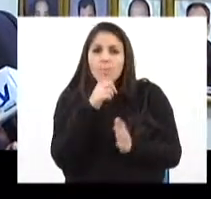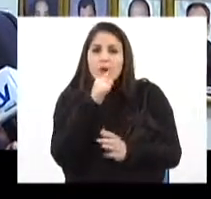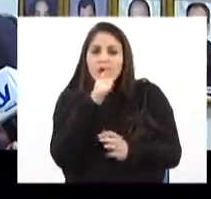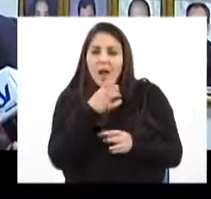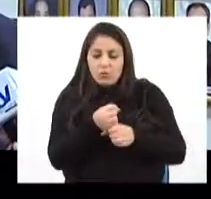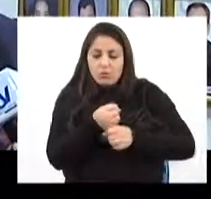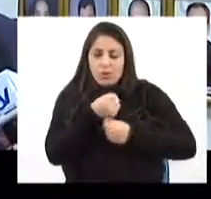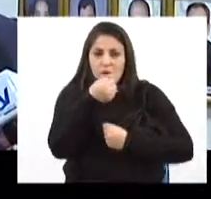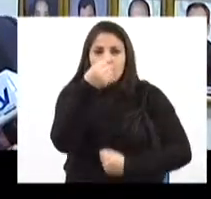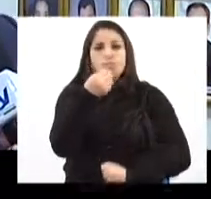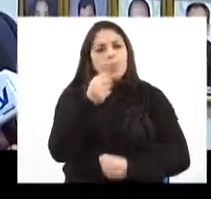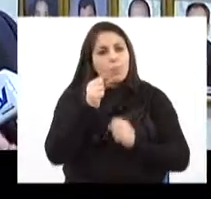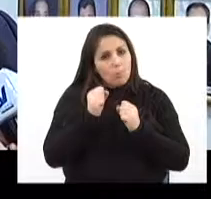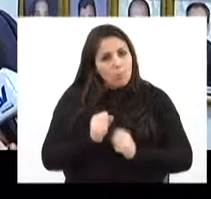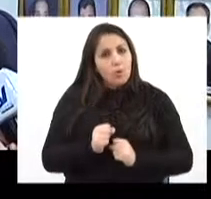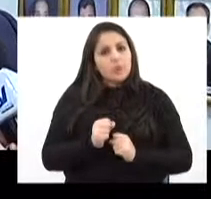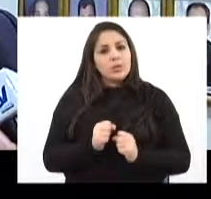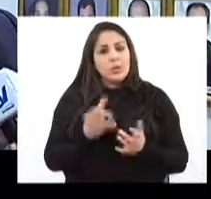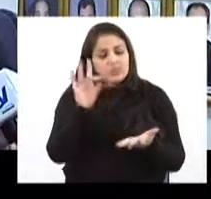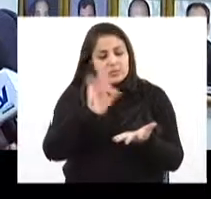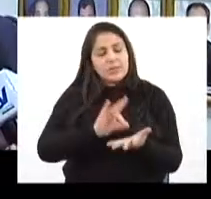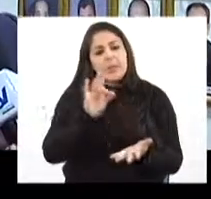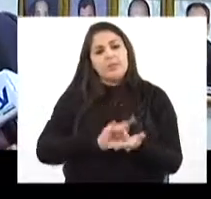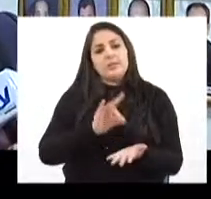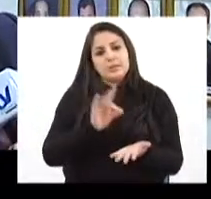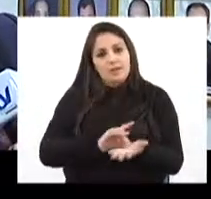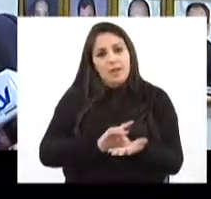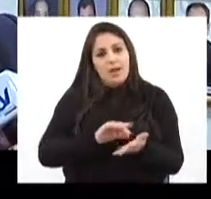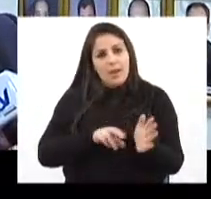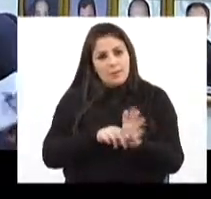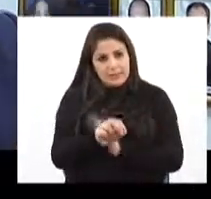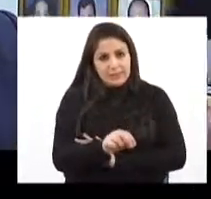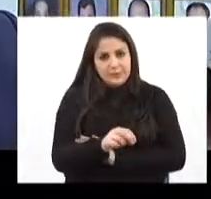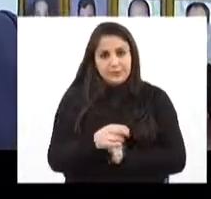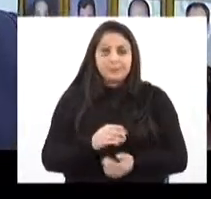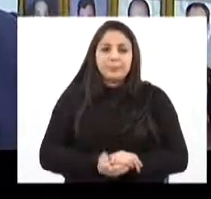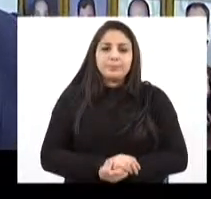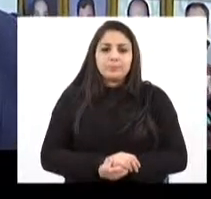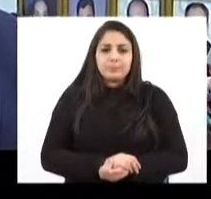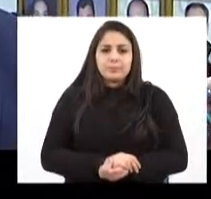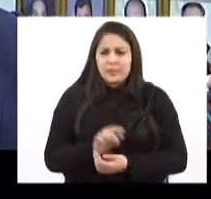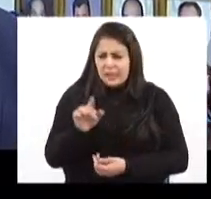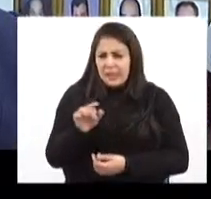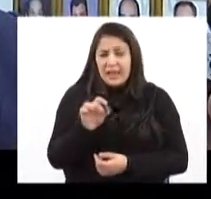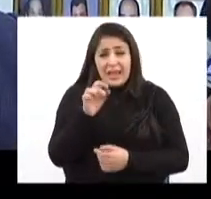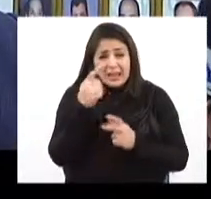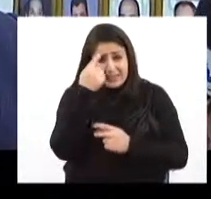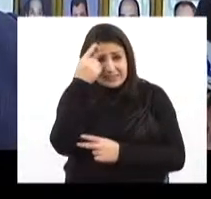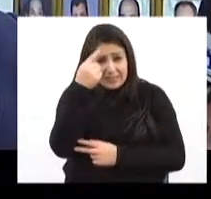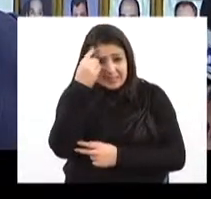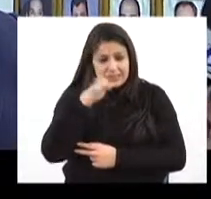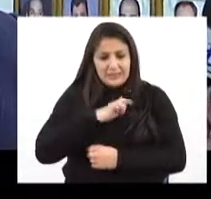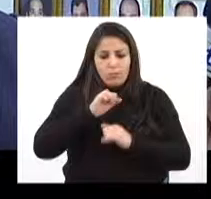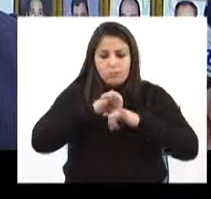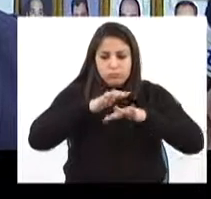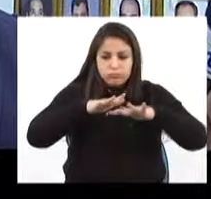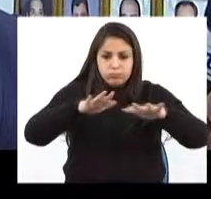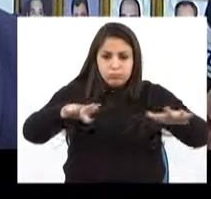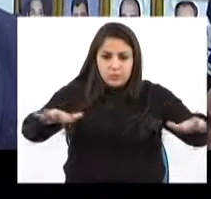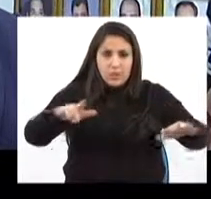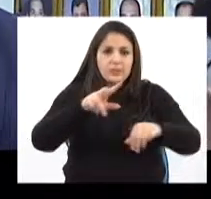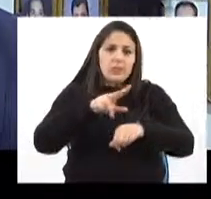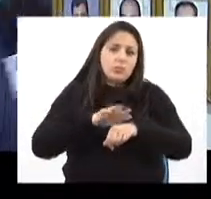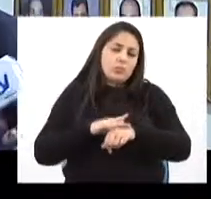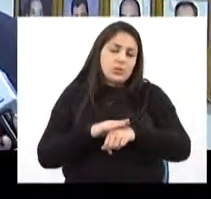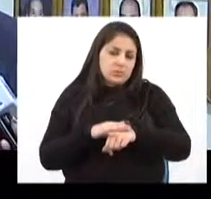coluna, ele pode apresentar ali a presença da bactéria. Então isso se firma o diagnóstico. Sobre as chances de se ter um surto, então, da doença aqui